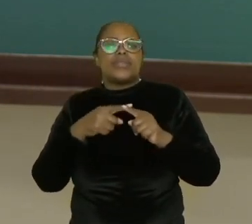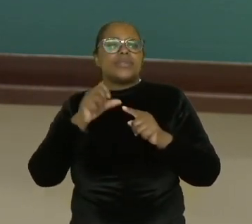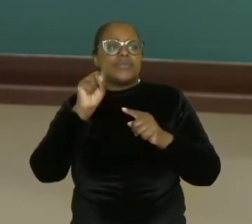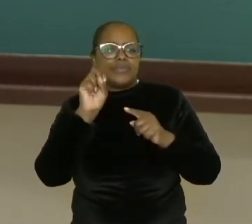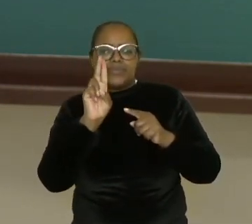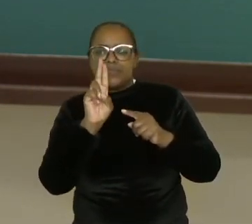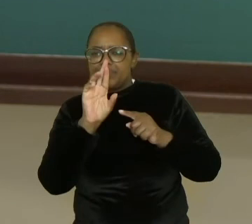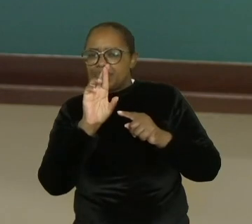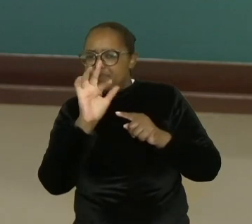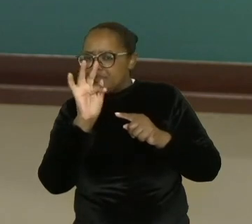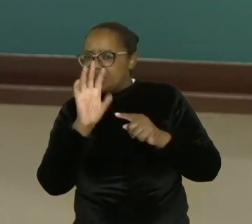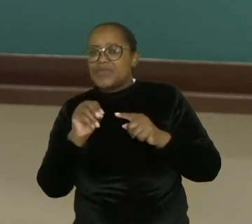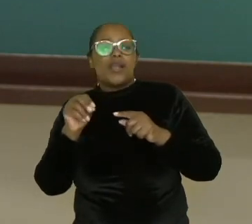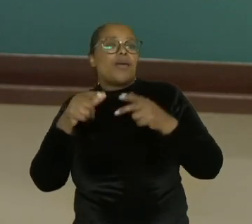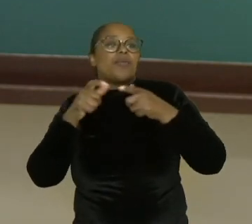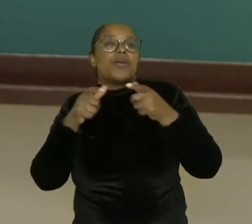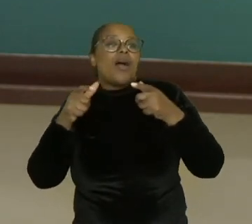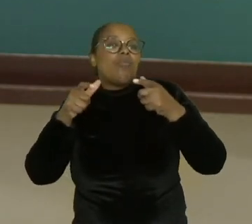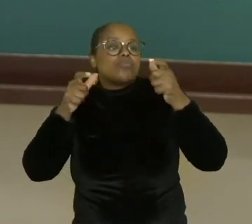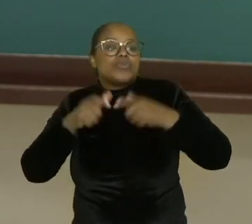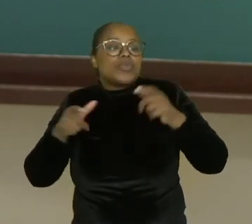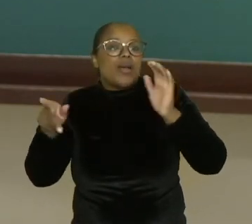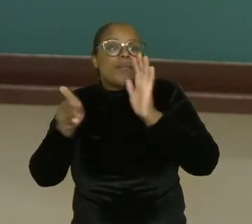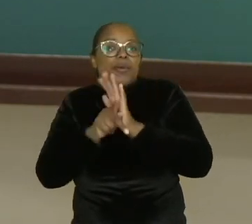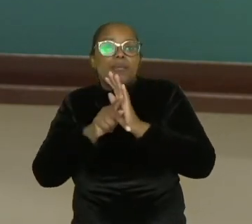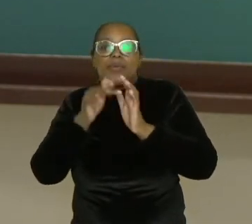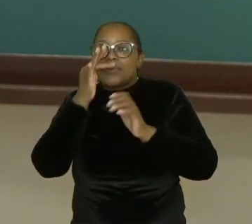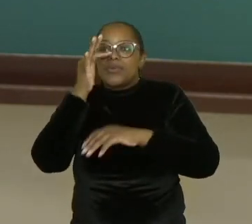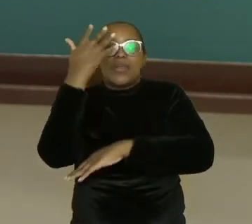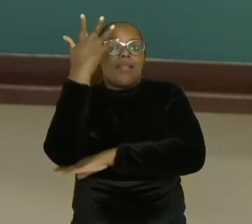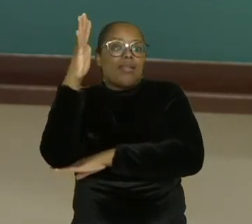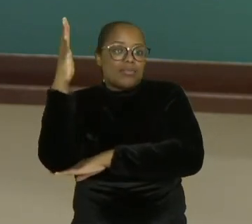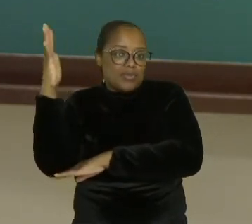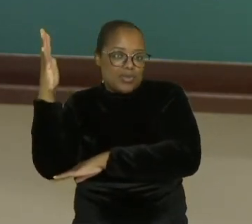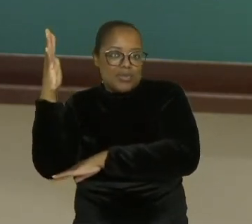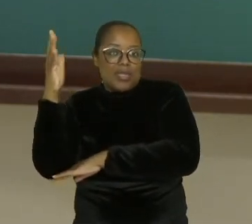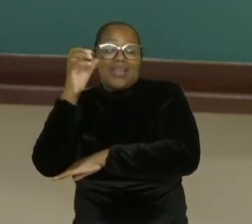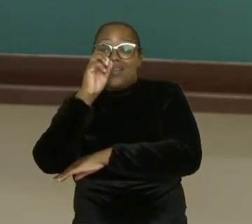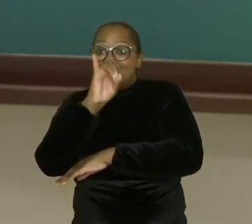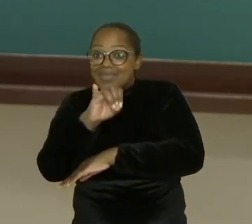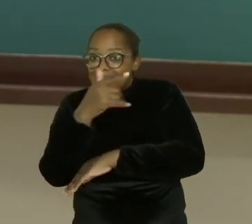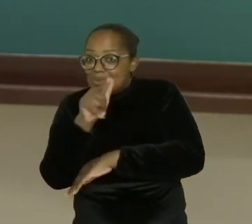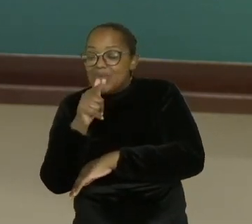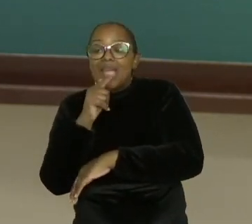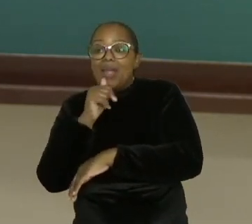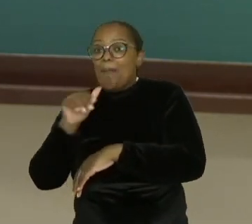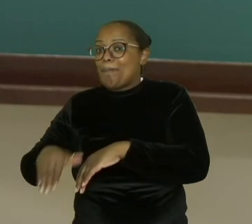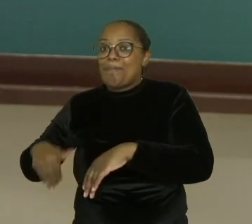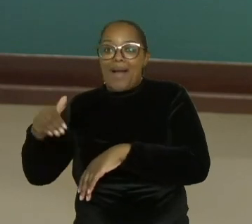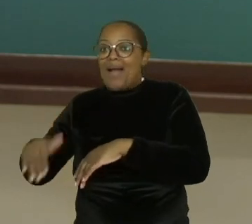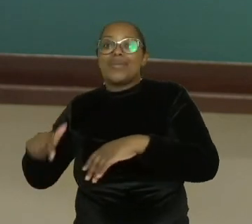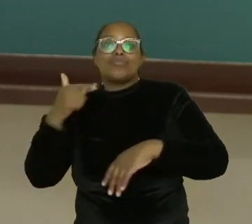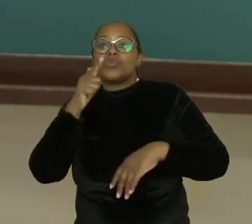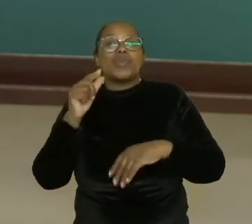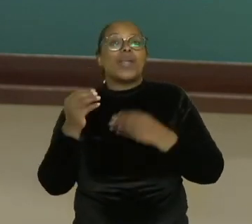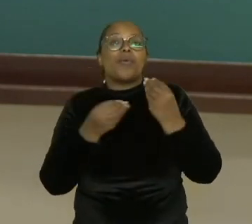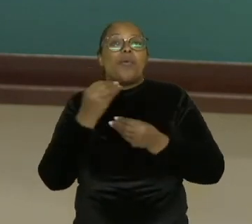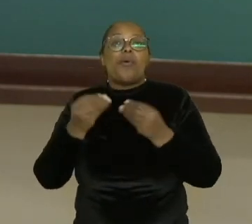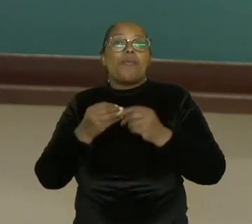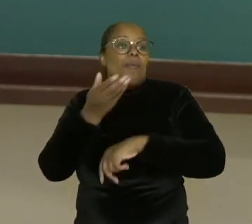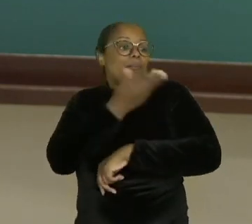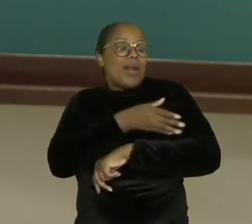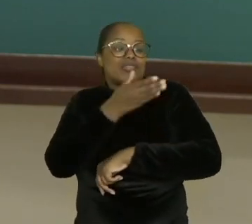esporte de natureza, então, sem o mar, o surf não sobrevive, né? Agora, claro, tem alguns